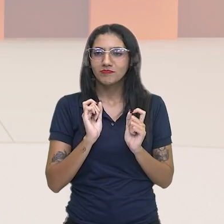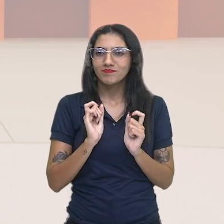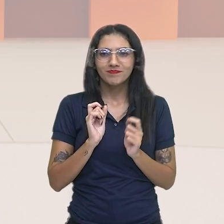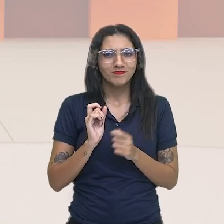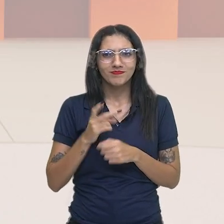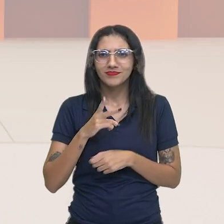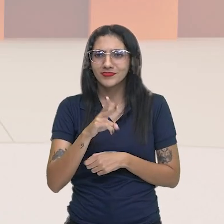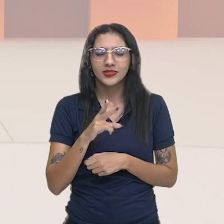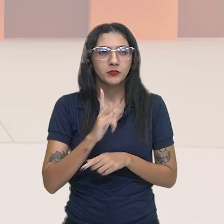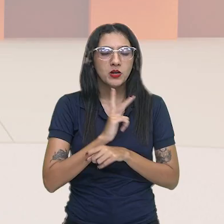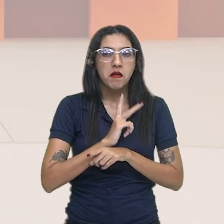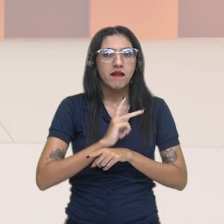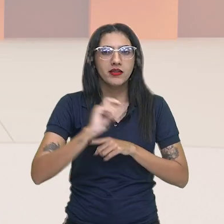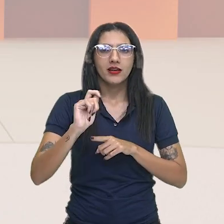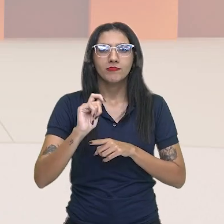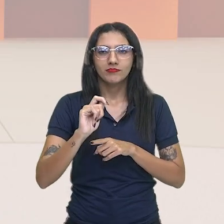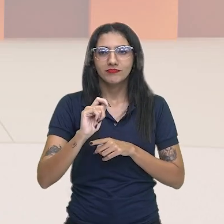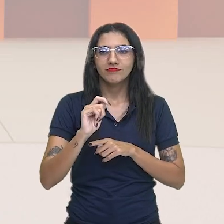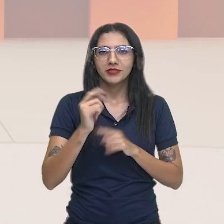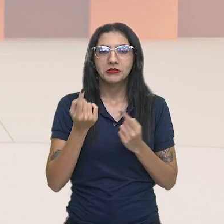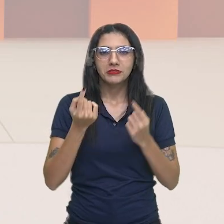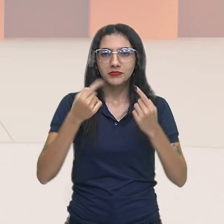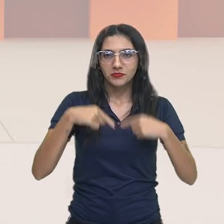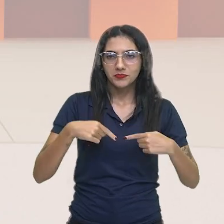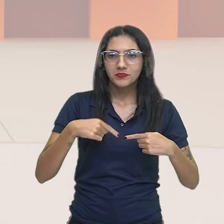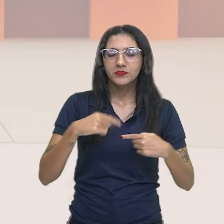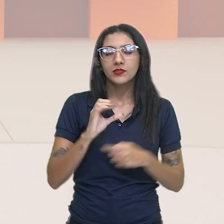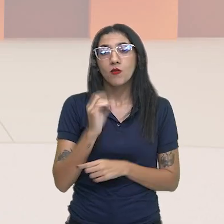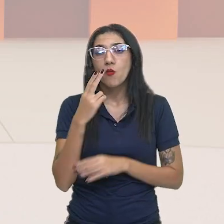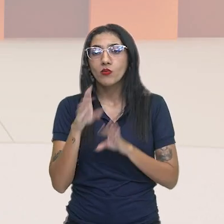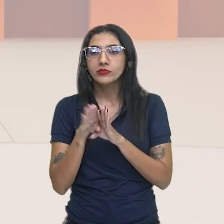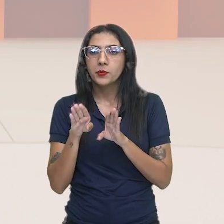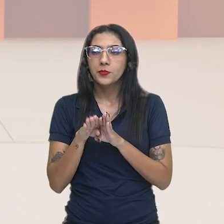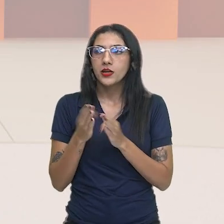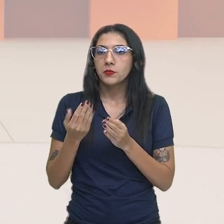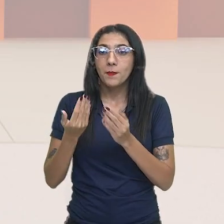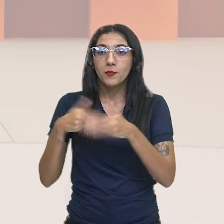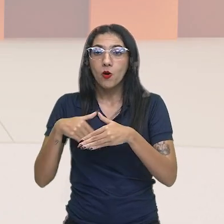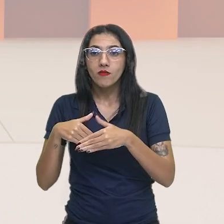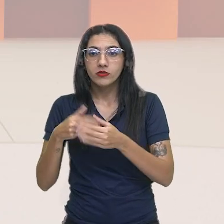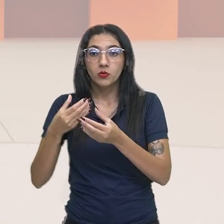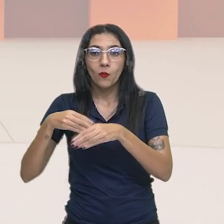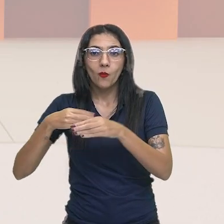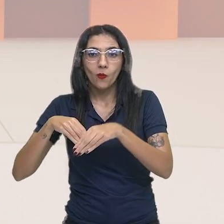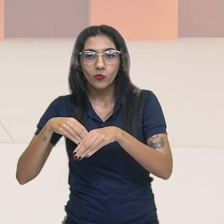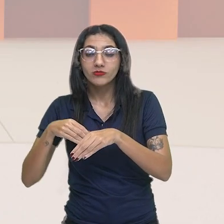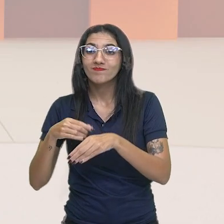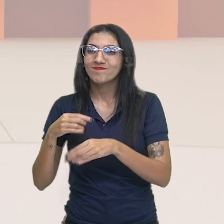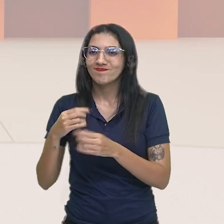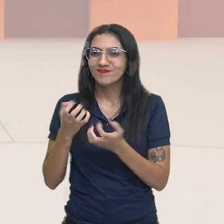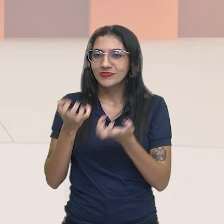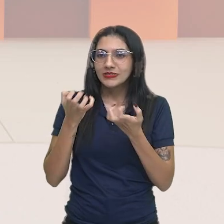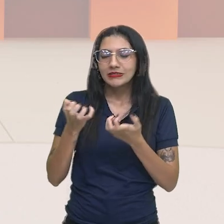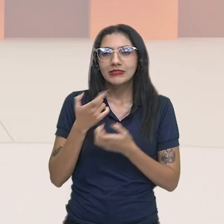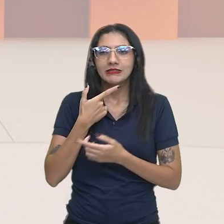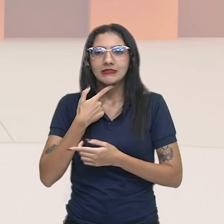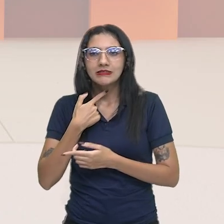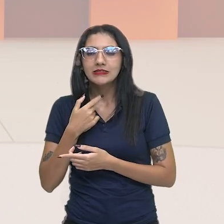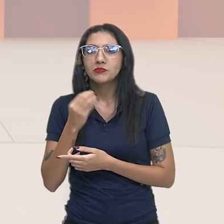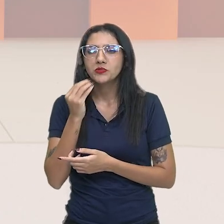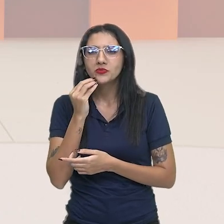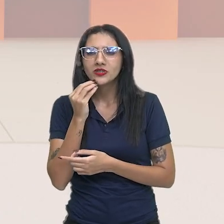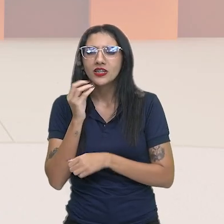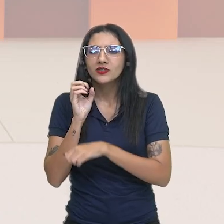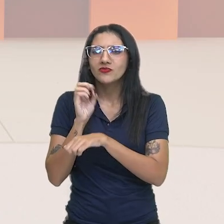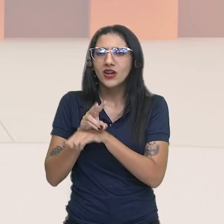jogo. Então você vai competir, né? Quando você vai fazer um concurso, você vai querer a vaga do concurso. Então você vai competir com outro que